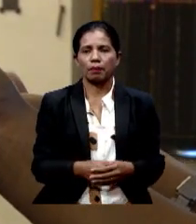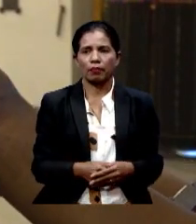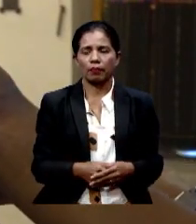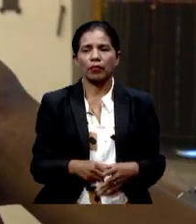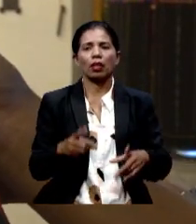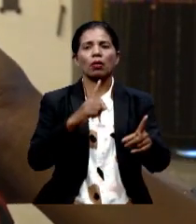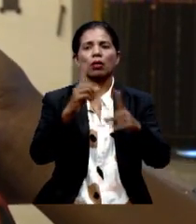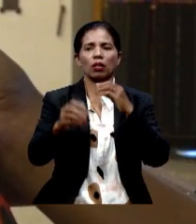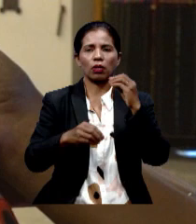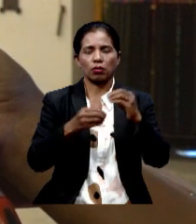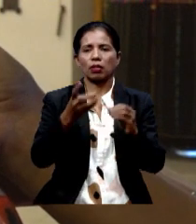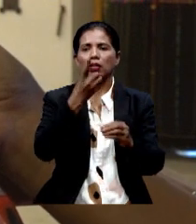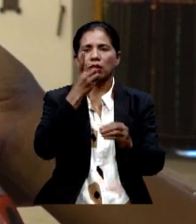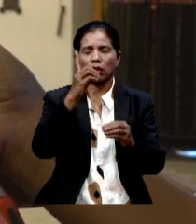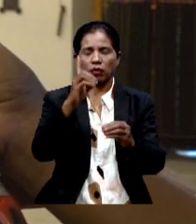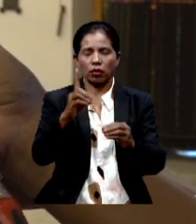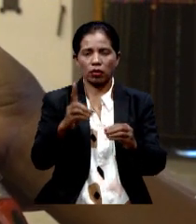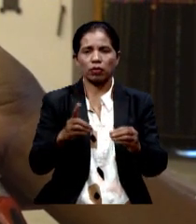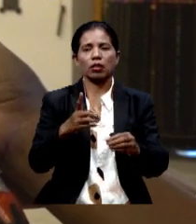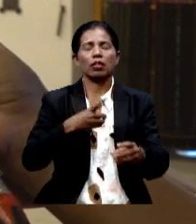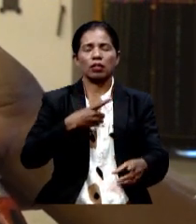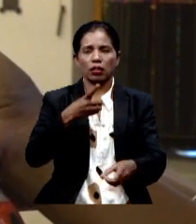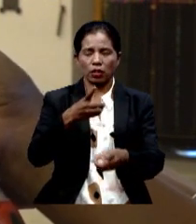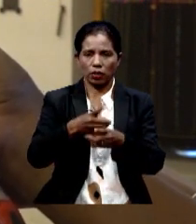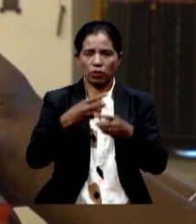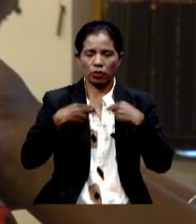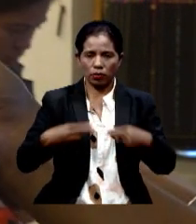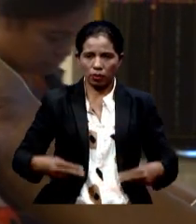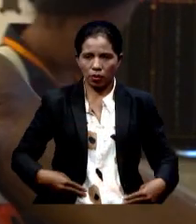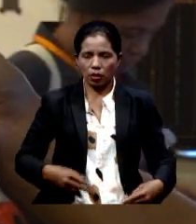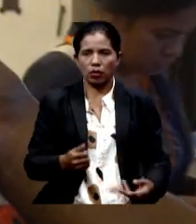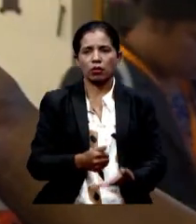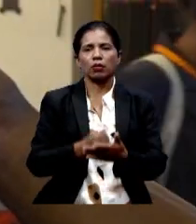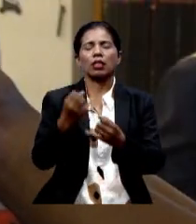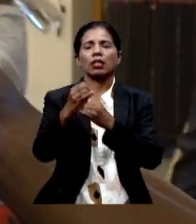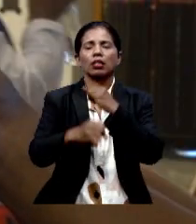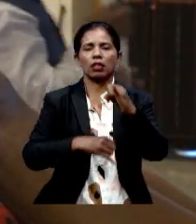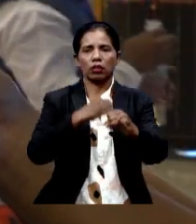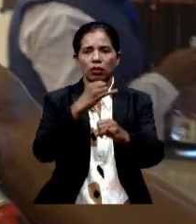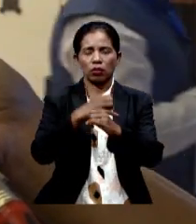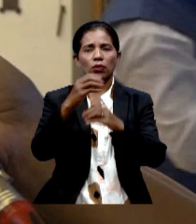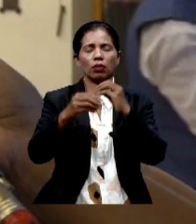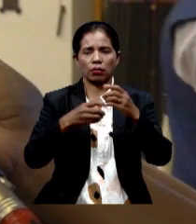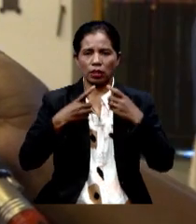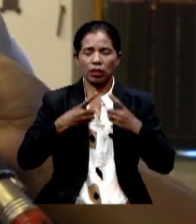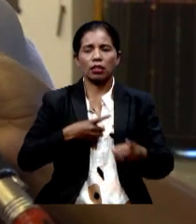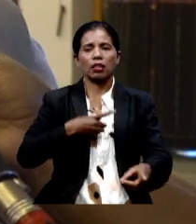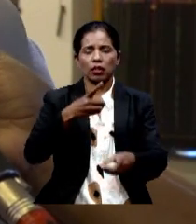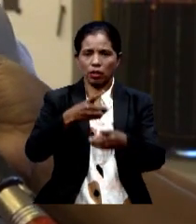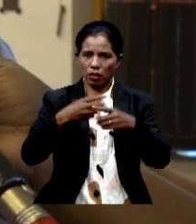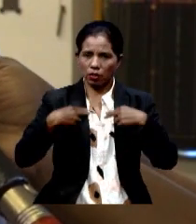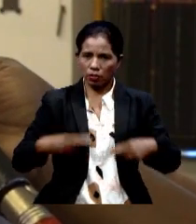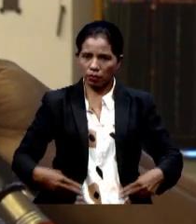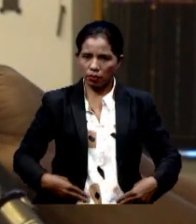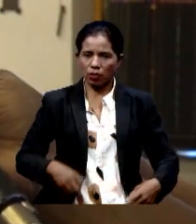kulia conaba declaração universal de direitos humanos tratados internacionais era todo conaba direitos humanos kulia